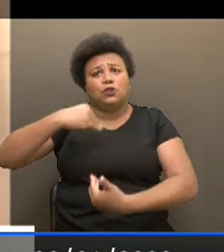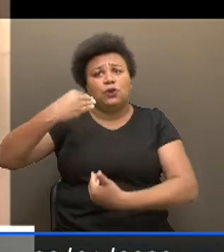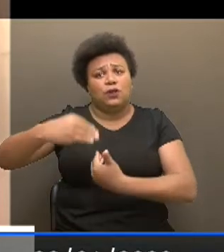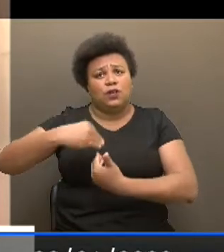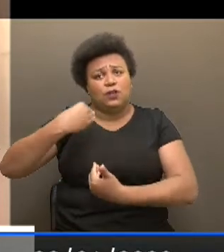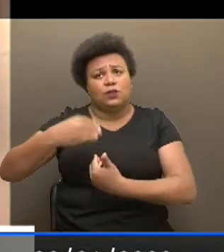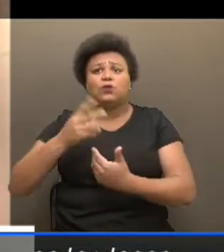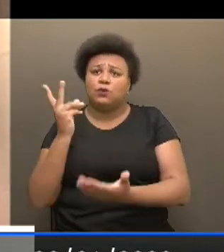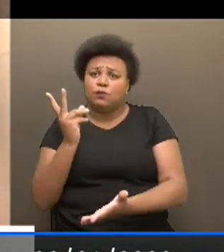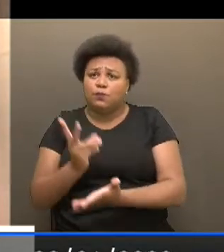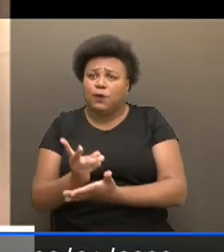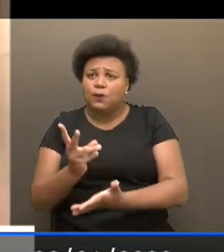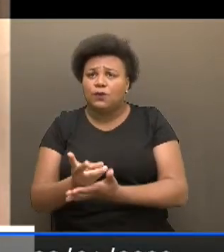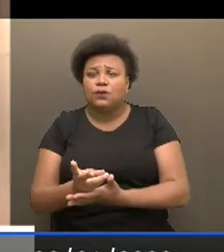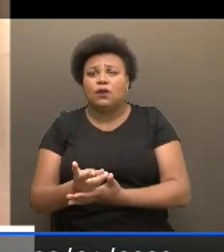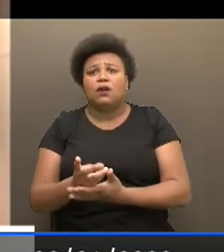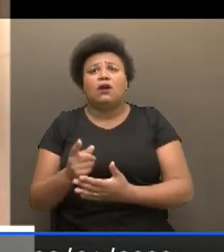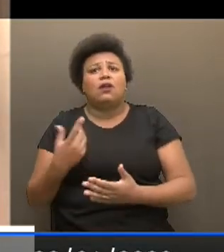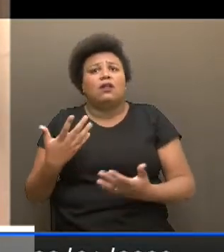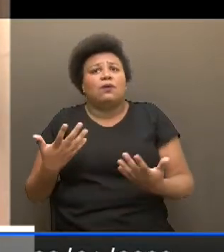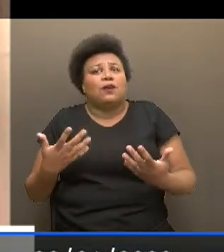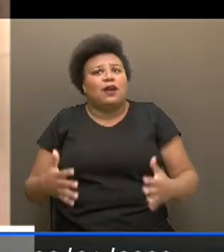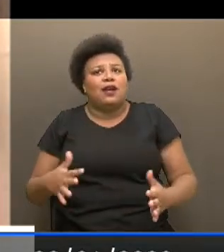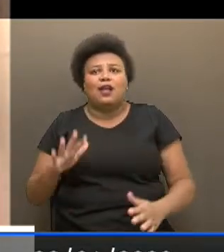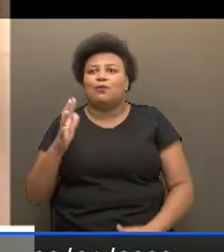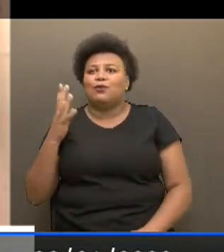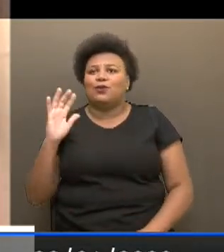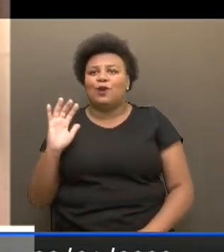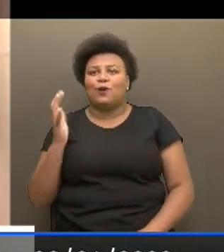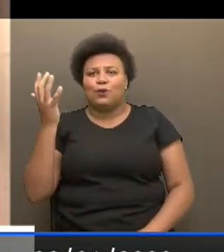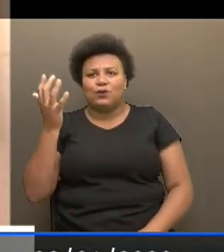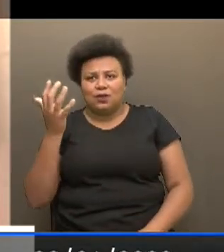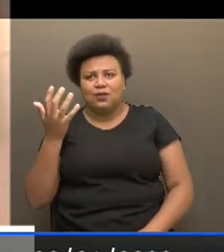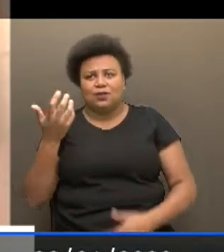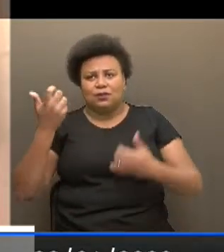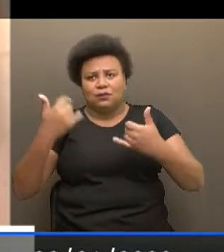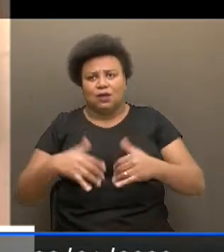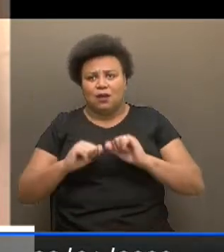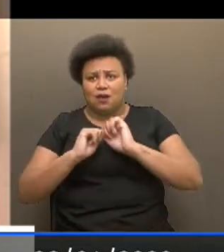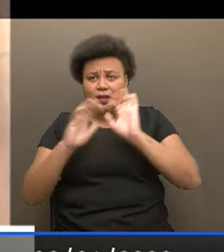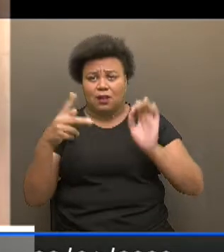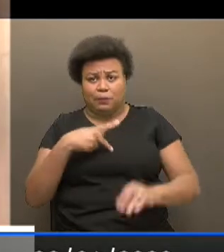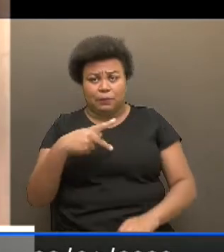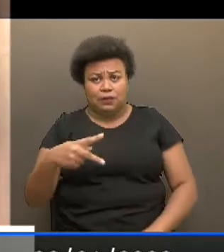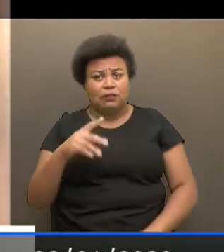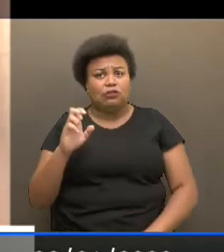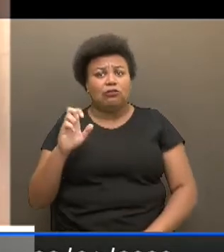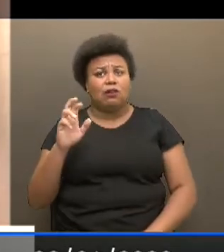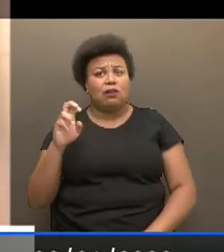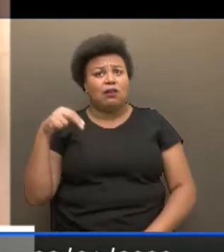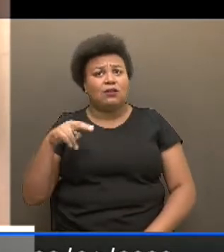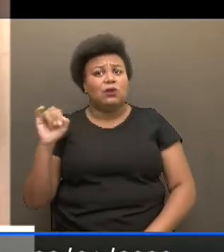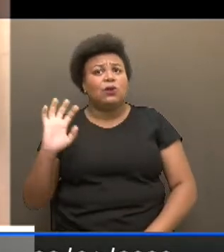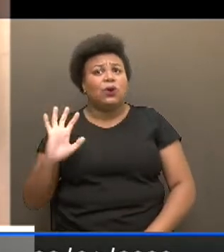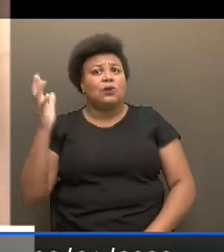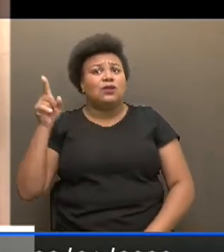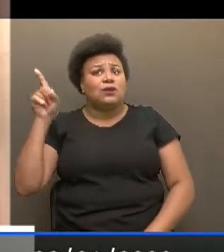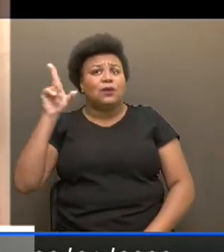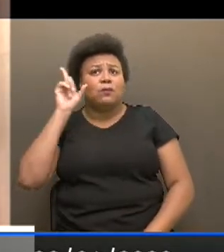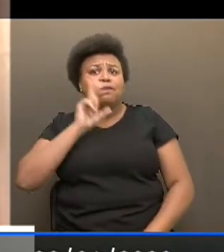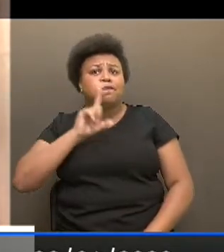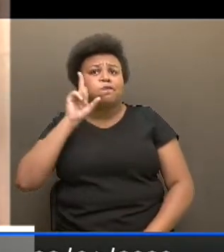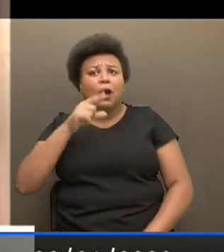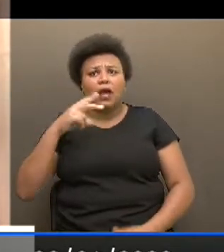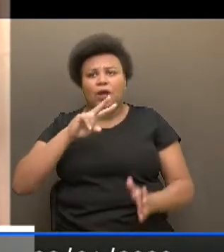para continuar. Não queremos que aconteça aqui, bem claro, presidente Hernani, o que aconteceu nos Estados Unidos. Eu